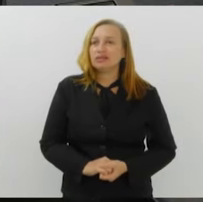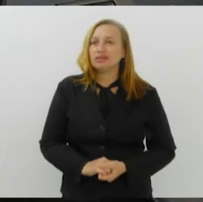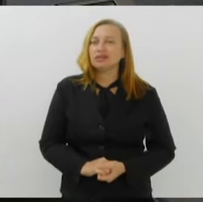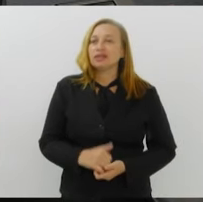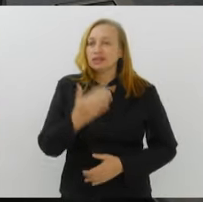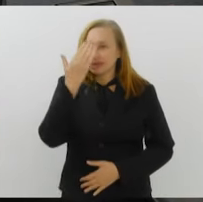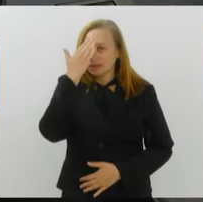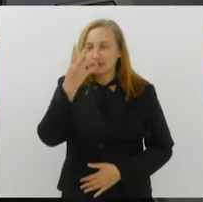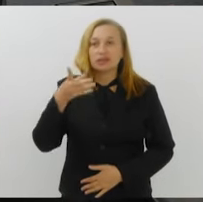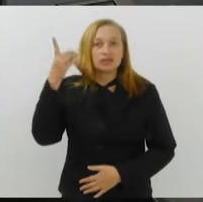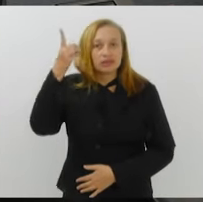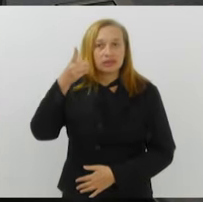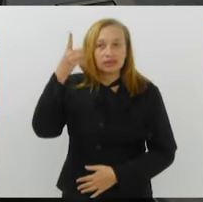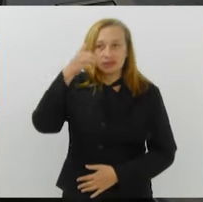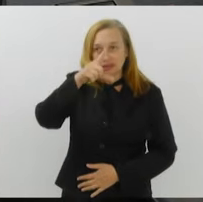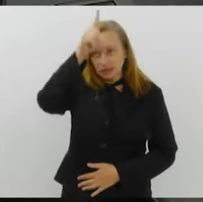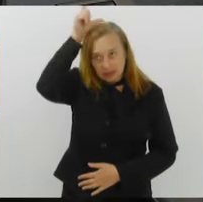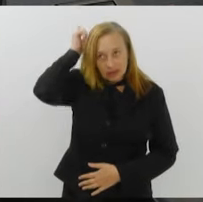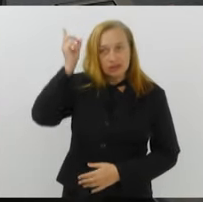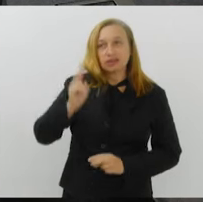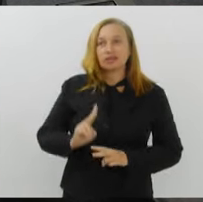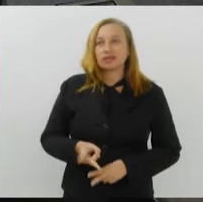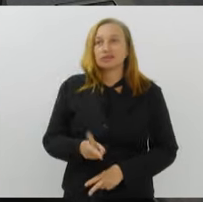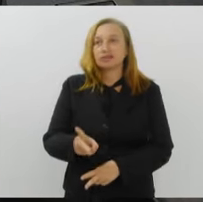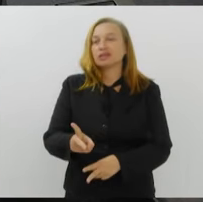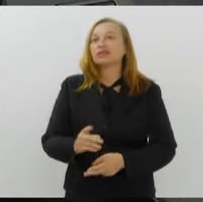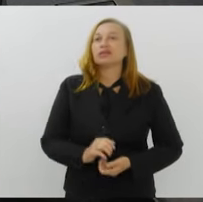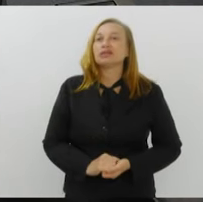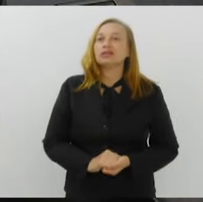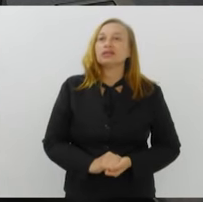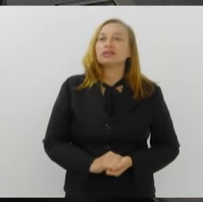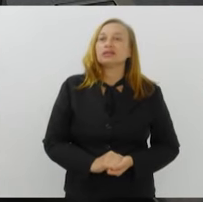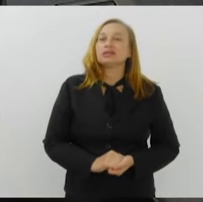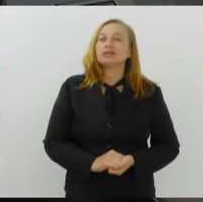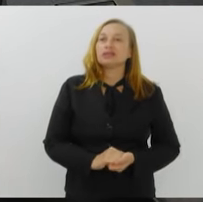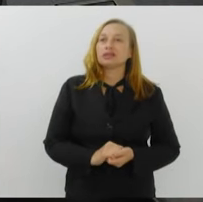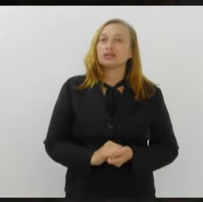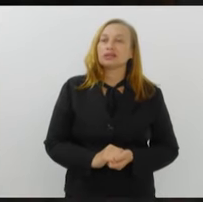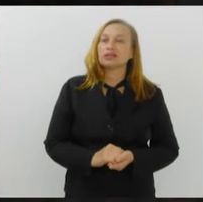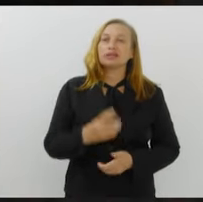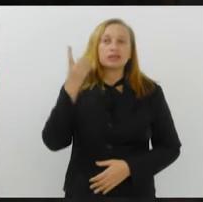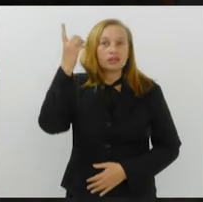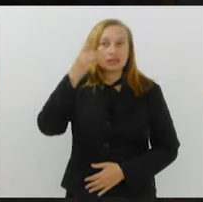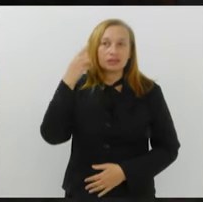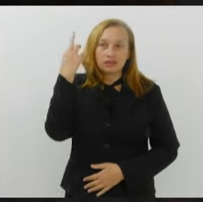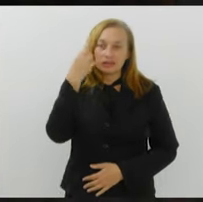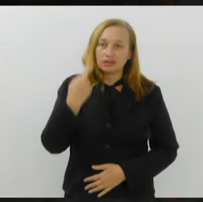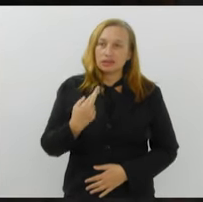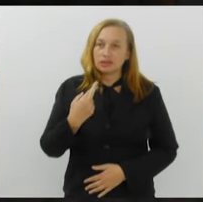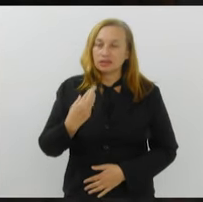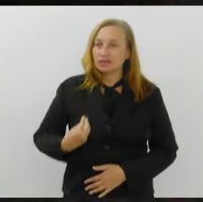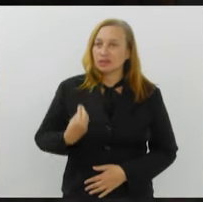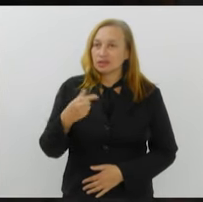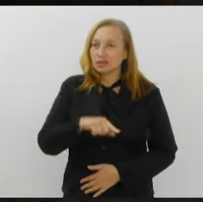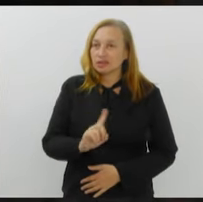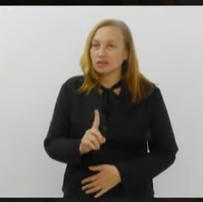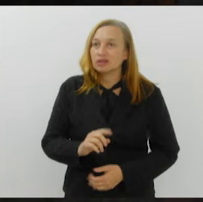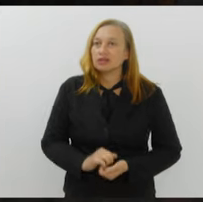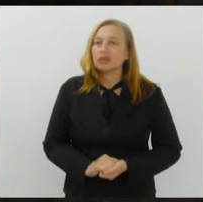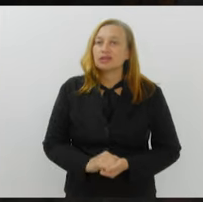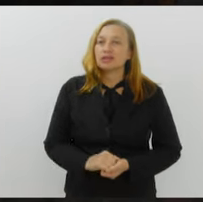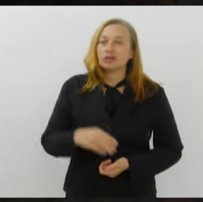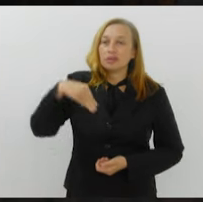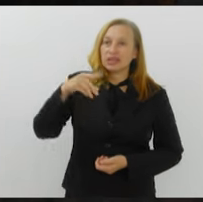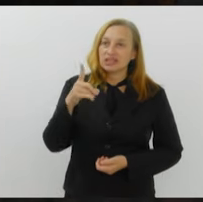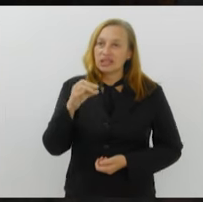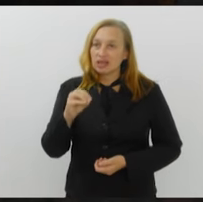Obrigado, deputado Luiz Paulo. Dando sequência à lista de oradores, a deputada Renata Souza não se encontra, deputado Marcelo